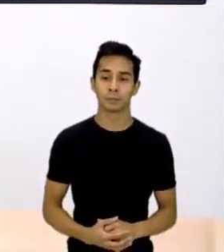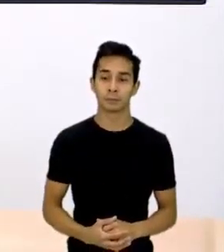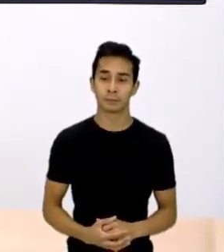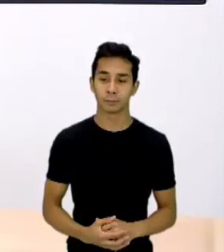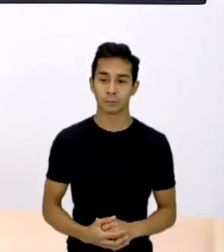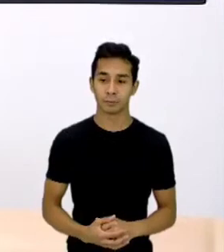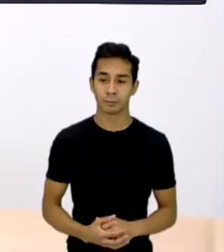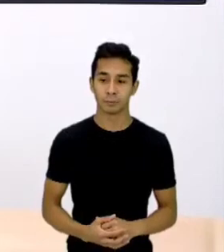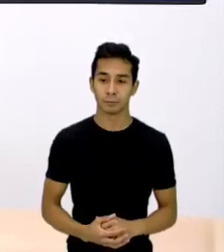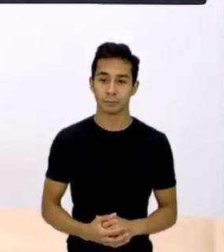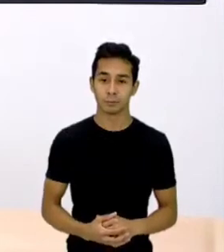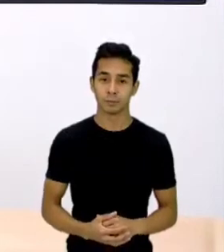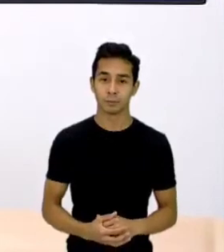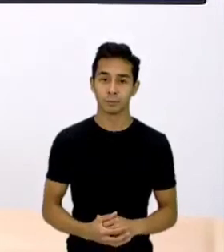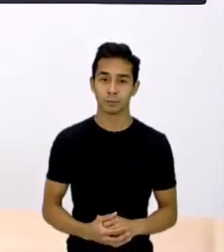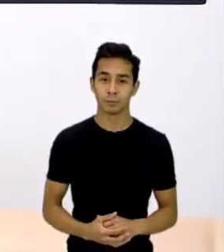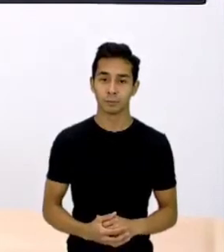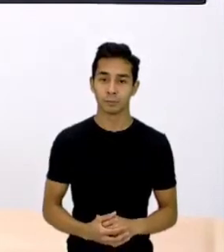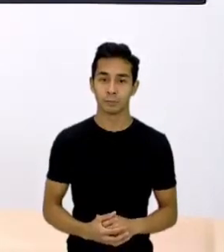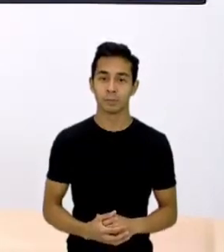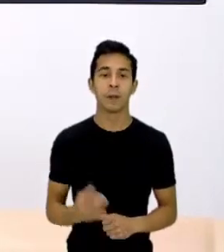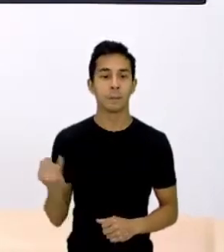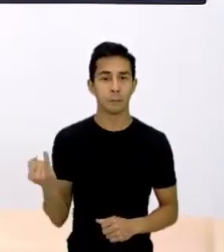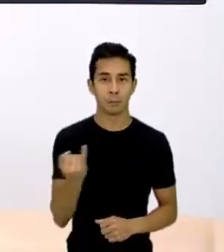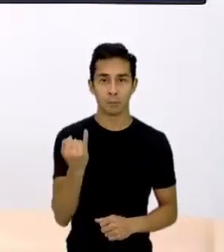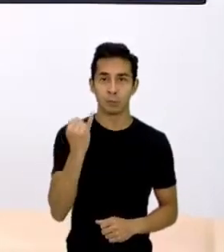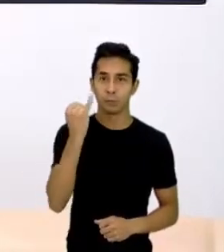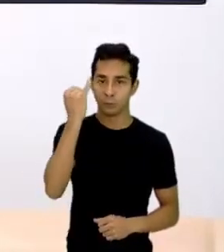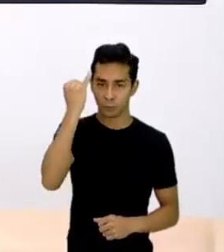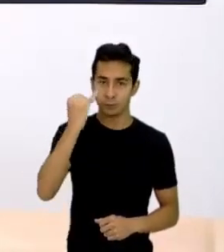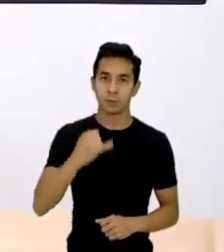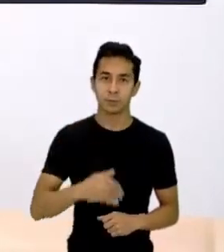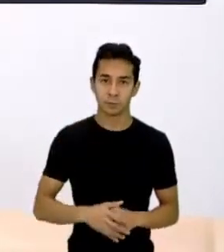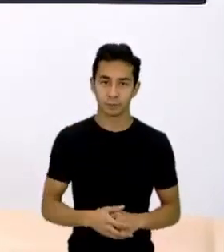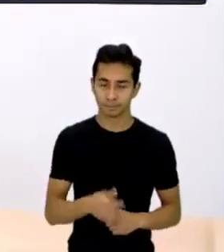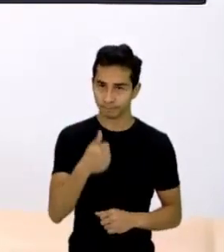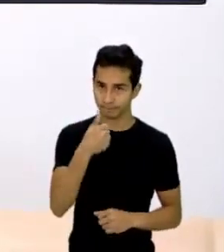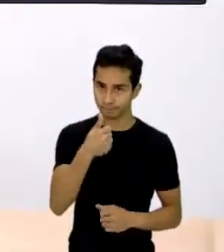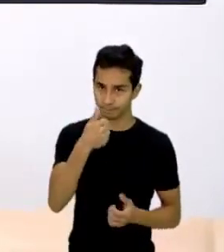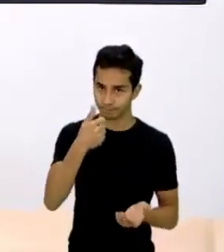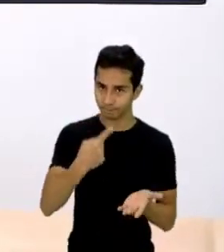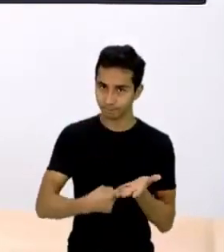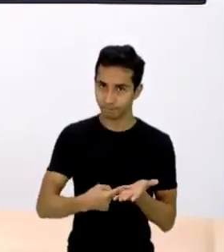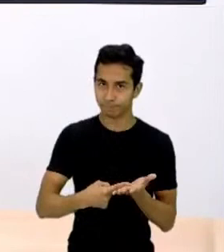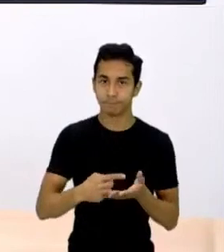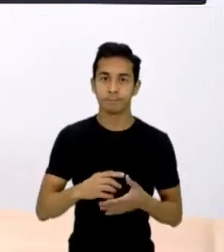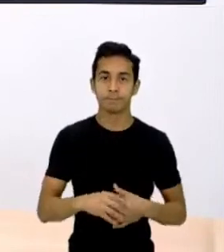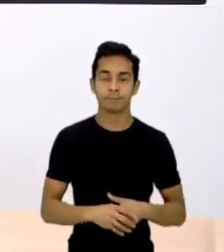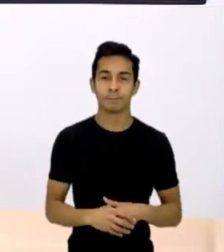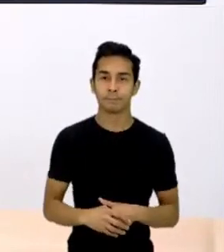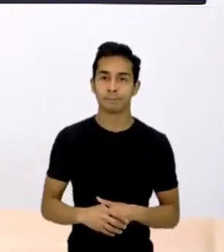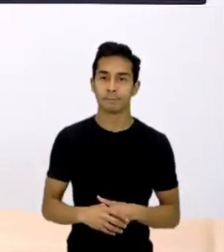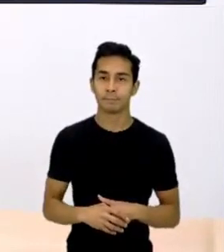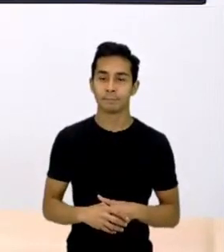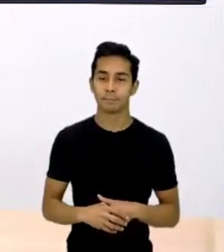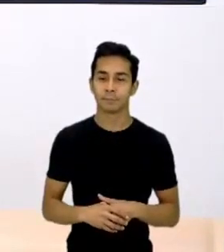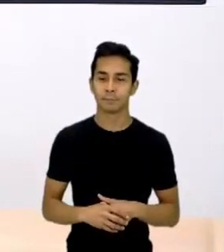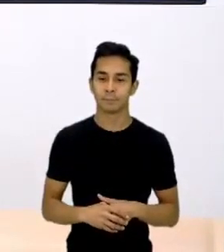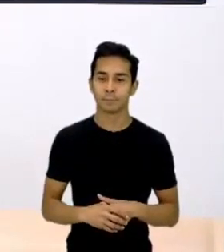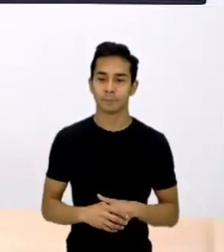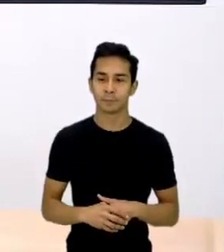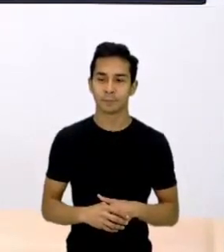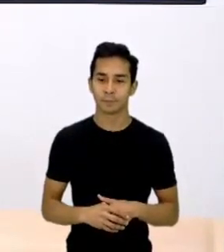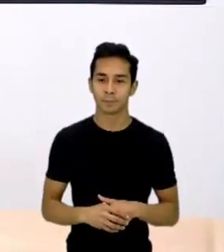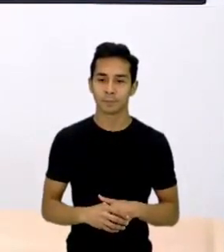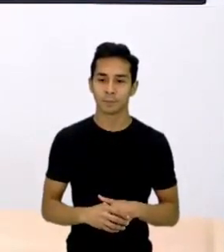para desempenhar esses papéis é muito importante. Beleza, pessoal? Bom, e aí a